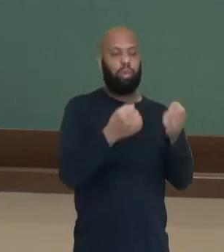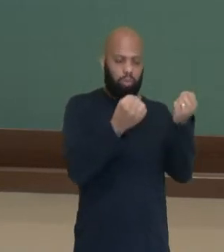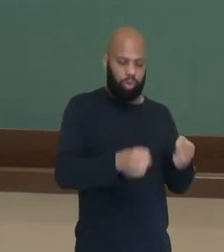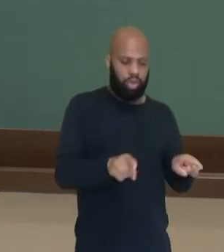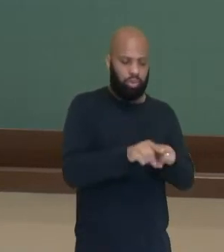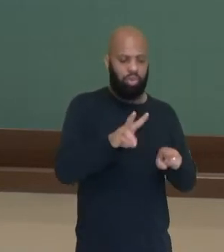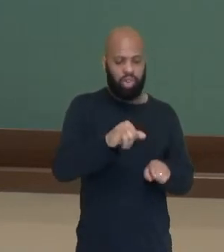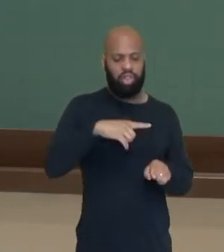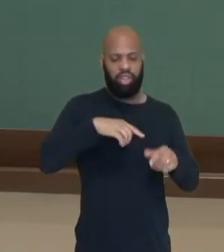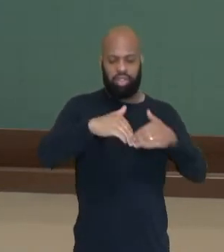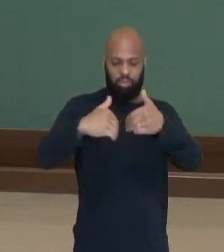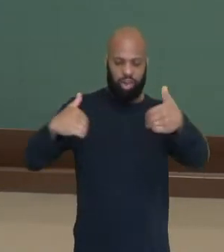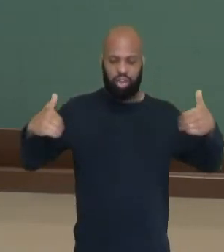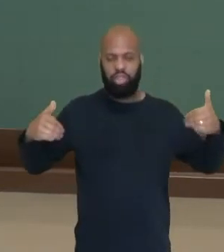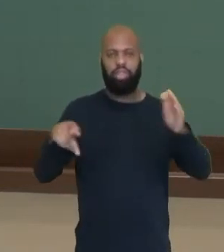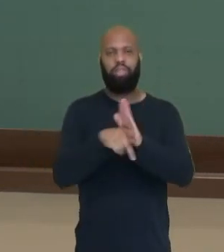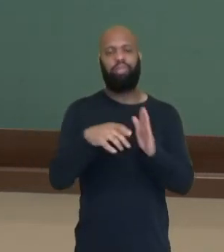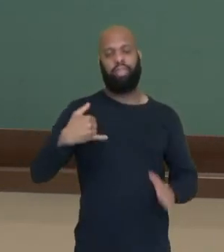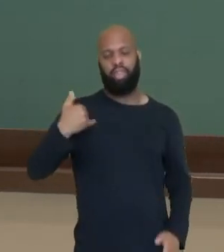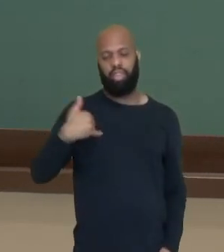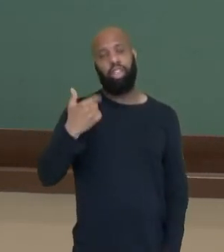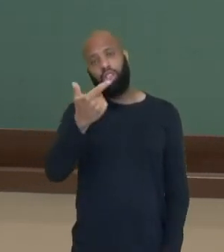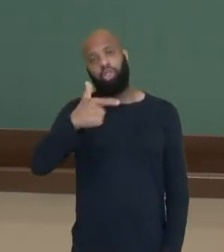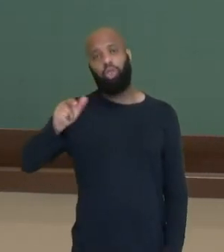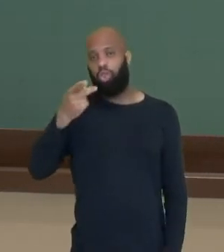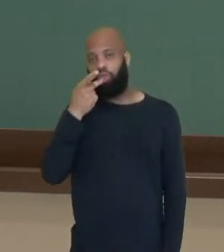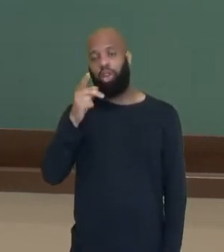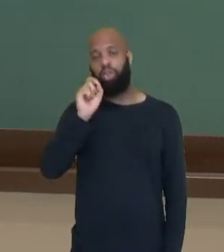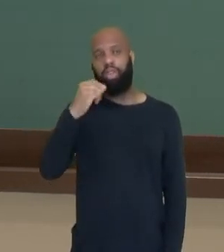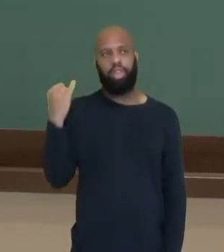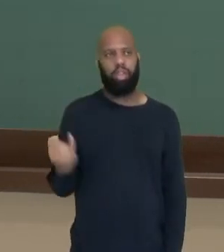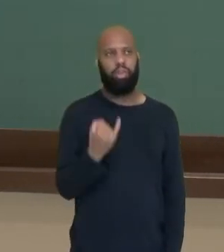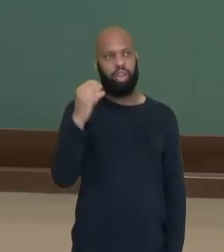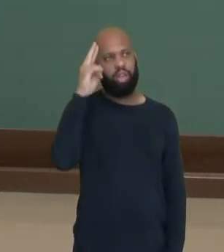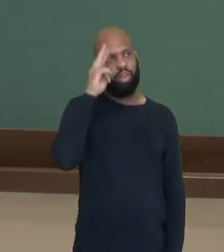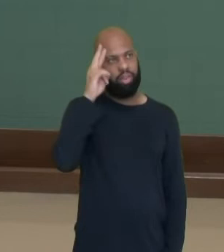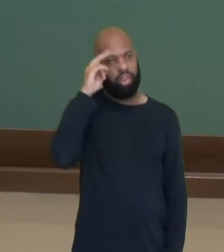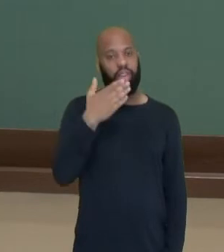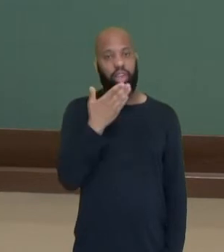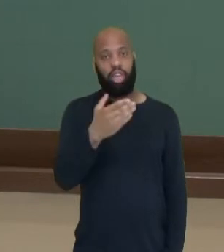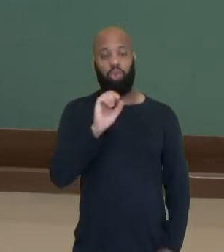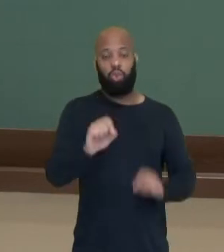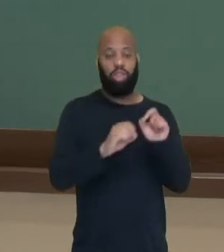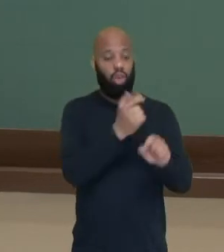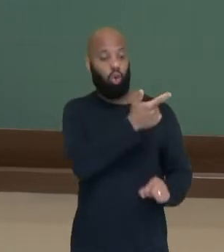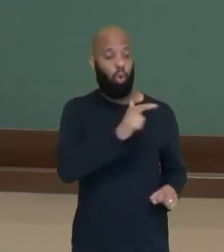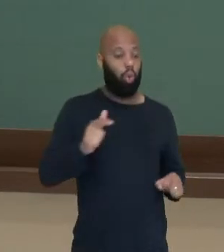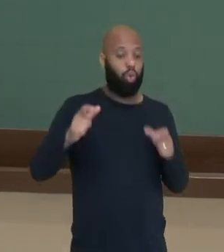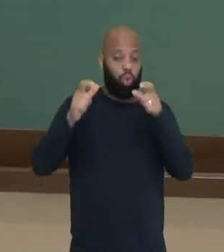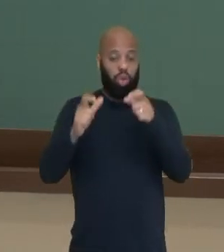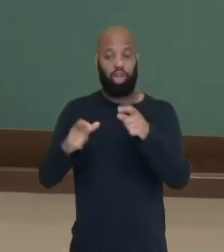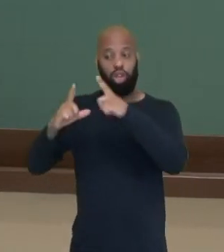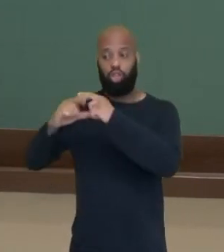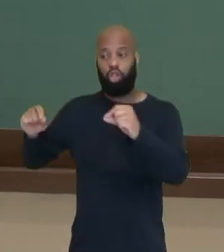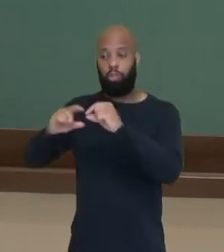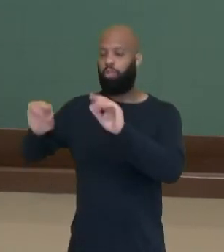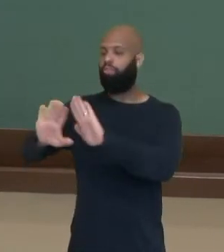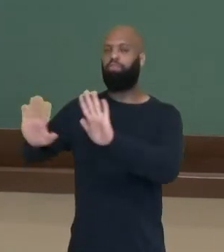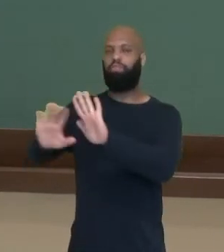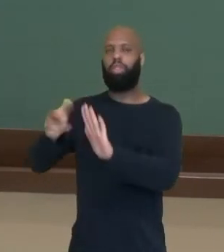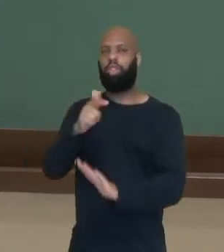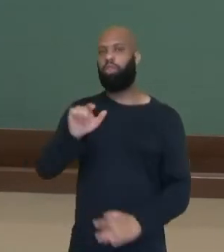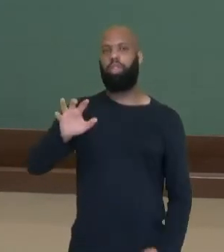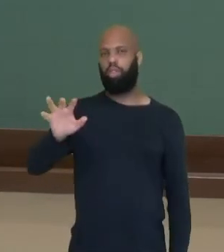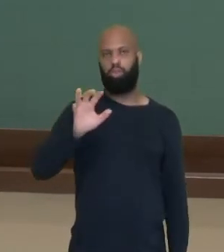vai ter a divisão por idade. De novo, reforçando porque é muito importante, isso fora do Japão. No sumô profissional, dentro